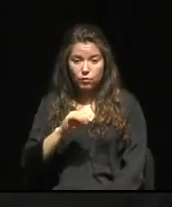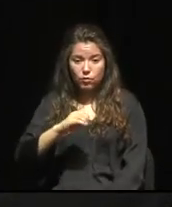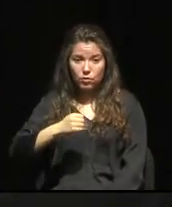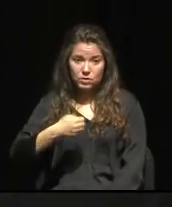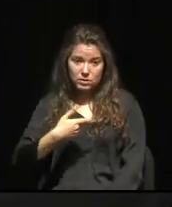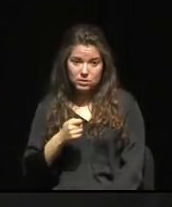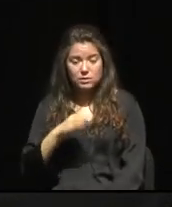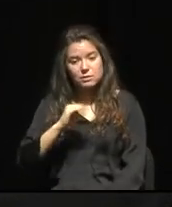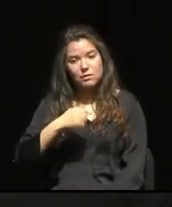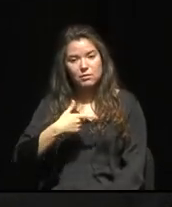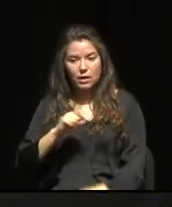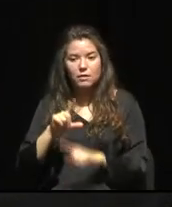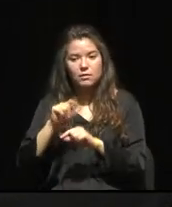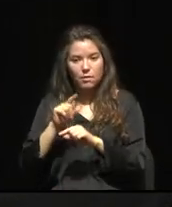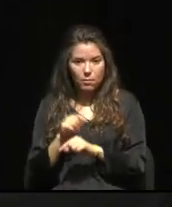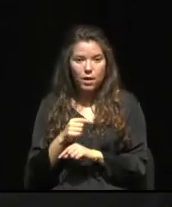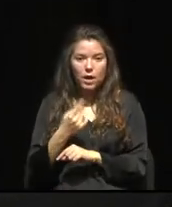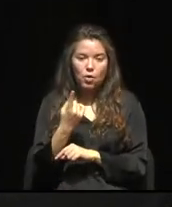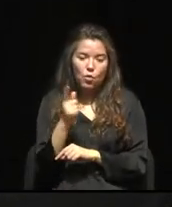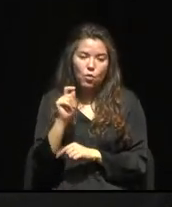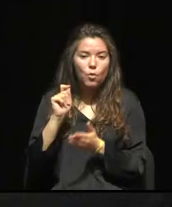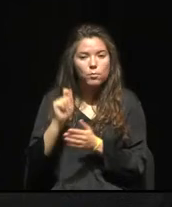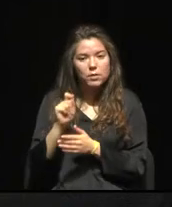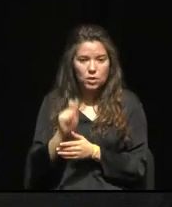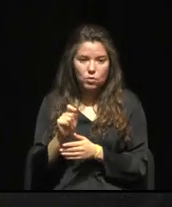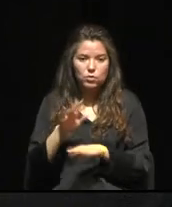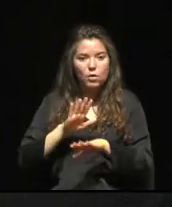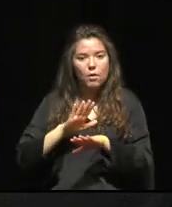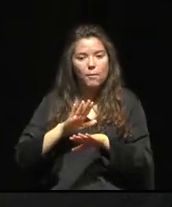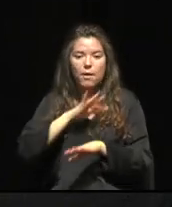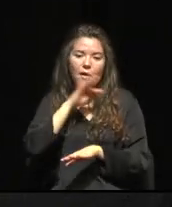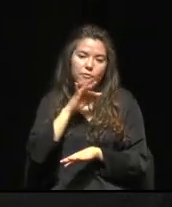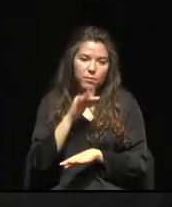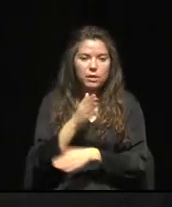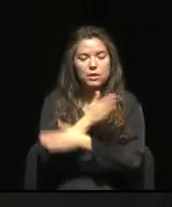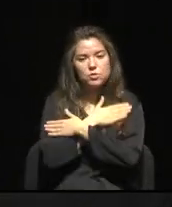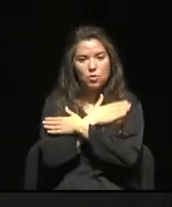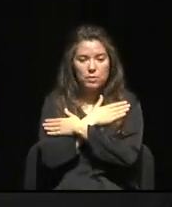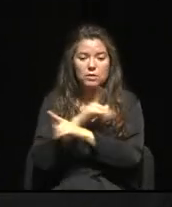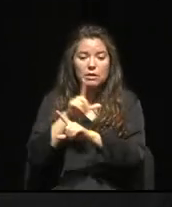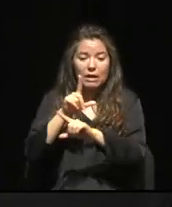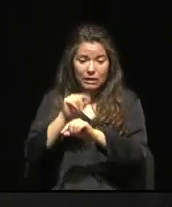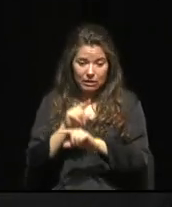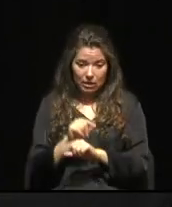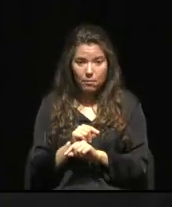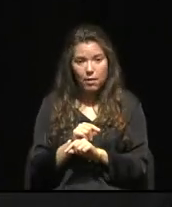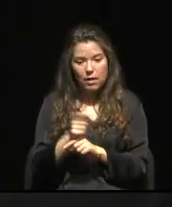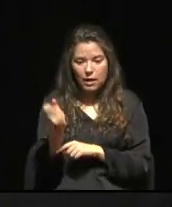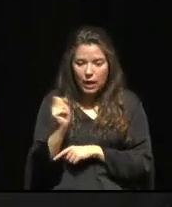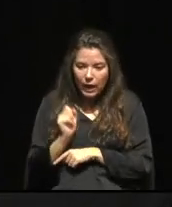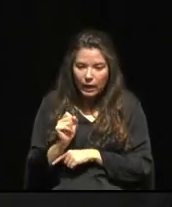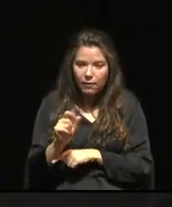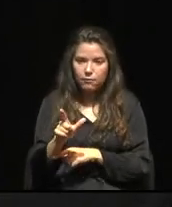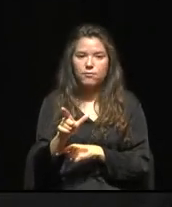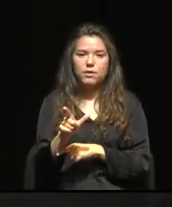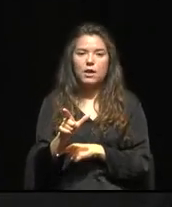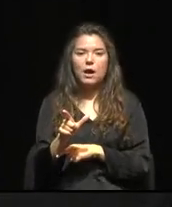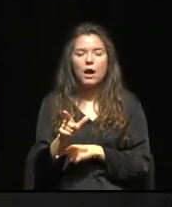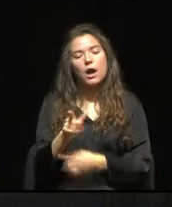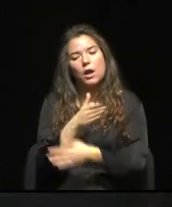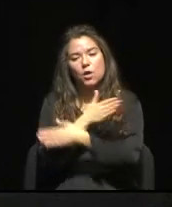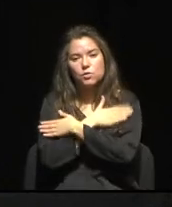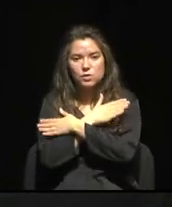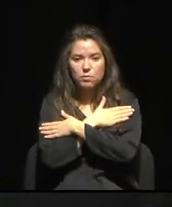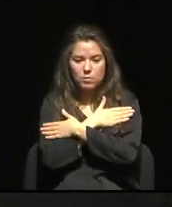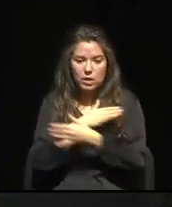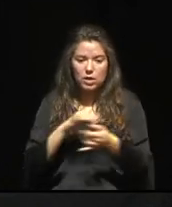condolências à família e amigos guardando um minuto de silêncio em sua memória e mais delibera ainda enviar o presente voto amigos